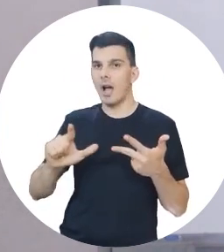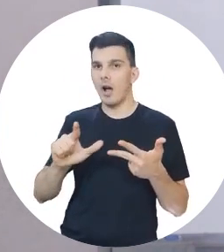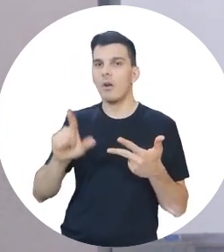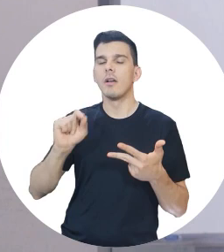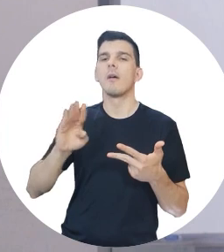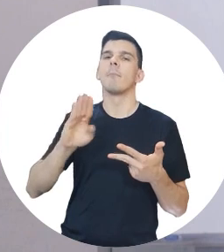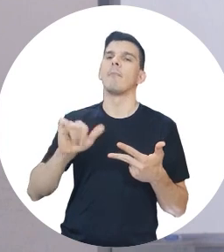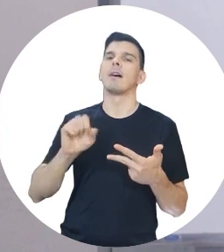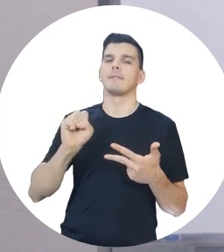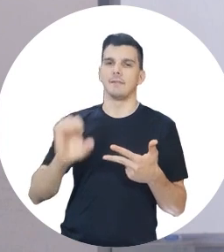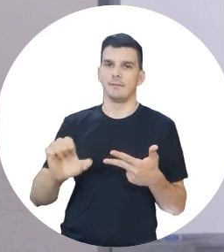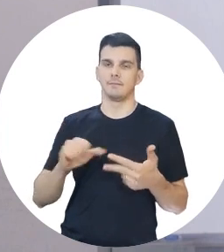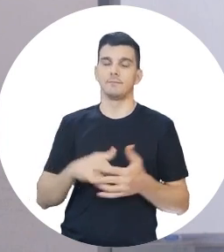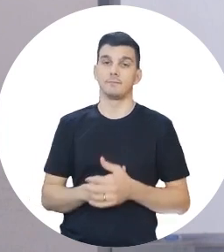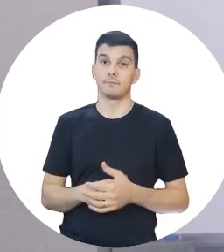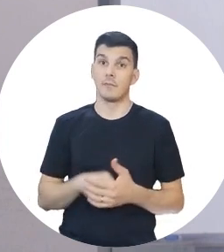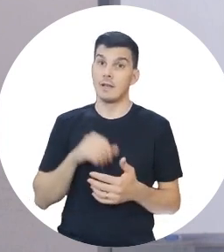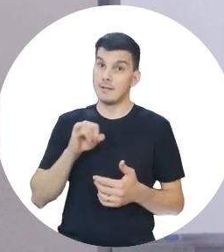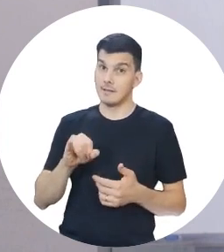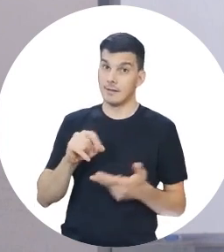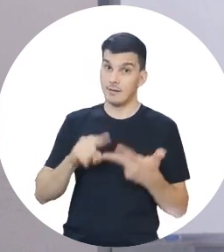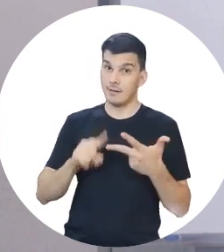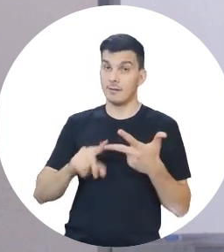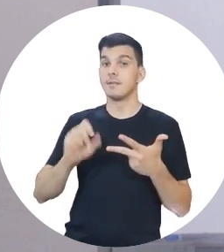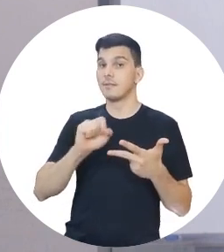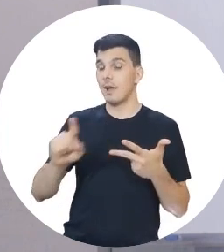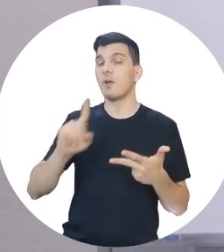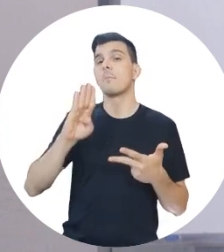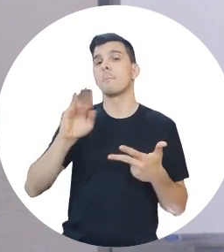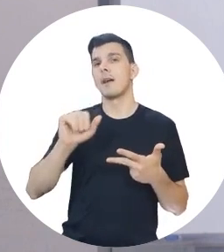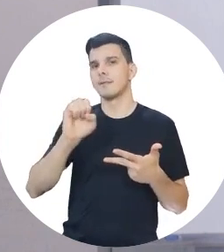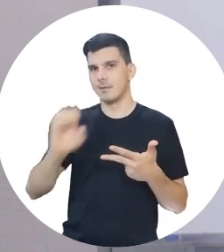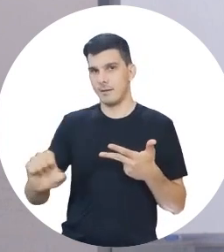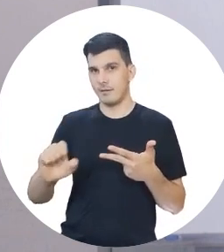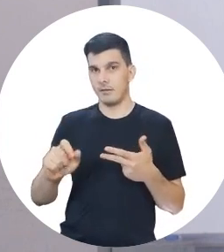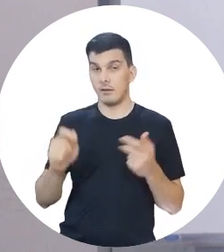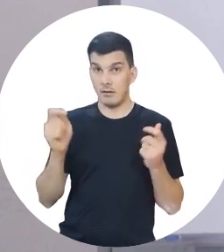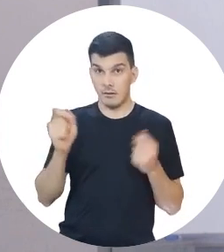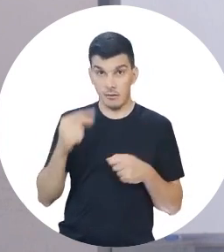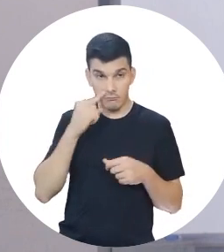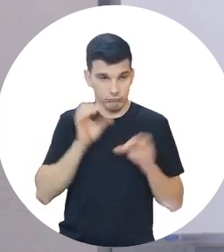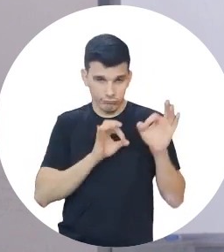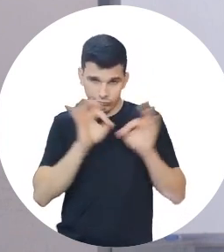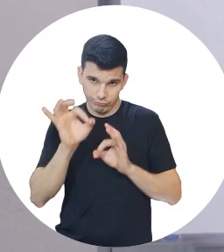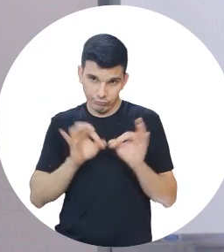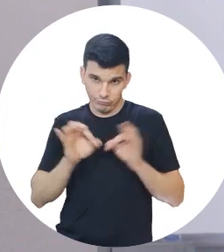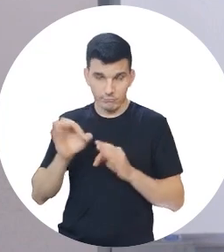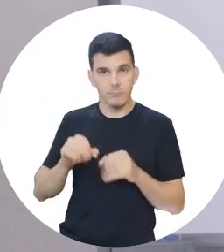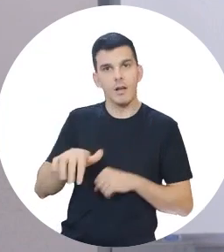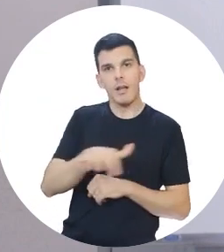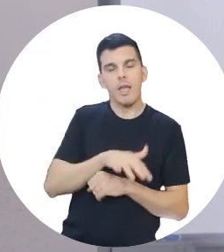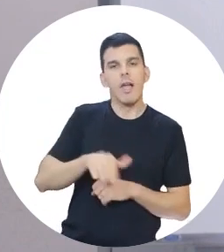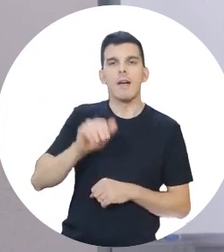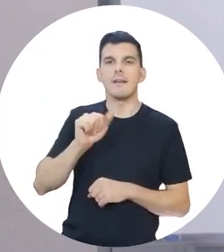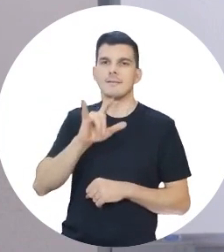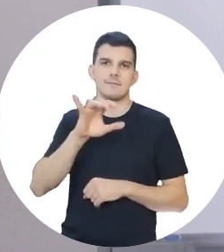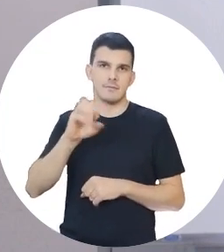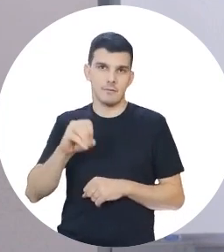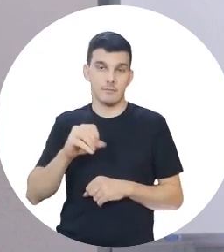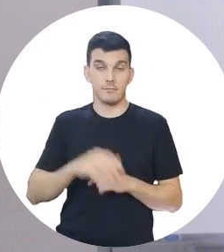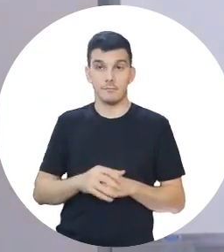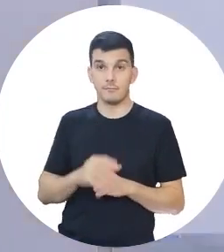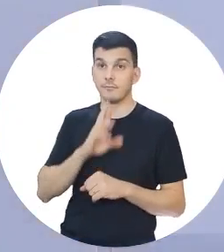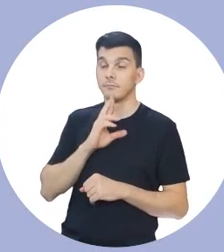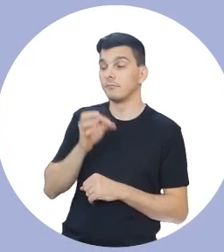vai ser básico. Se o sal vai ser básico, concorda que ele consegue neutralizar um meio